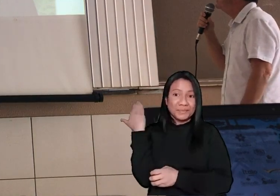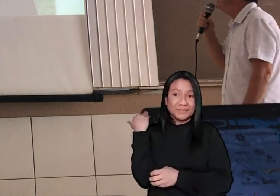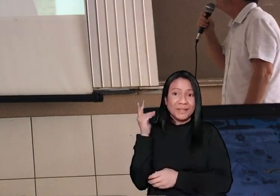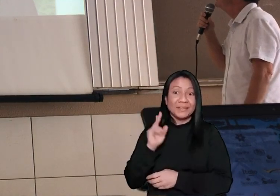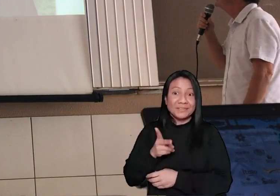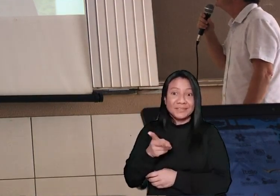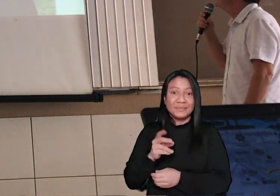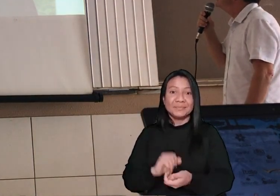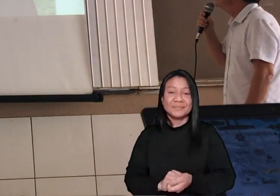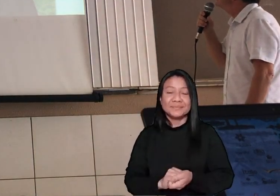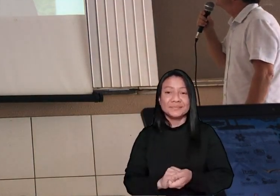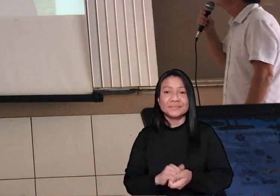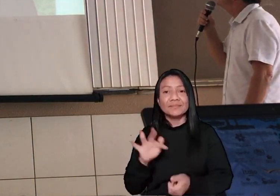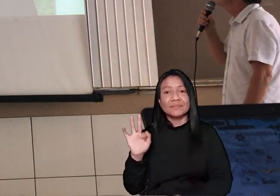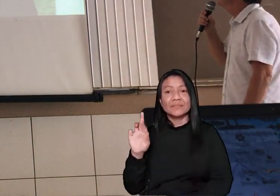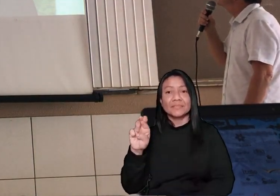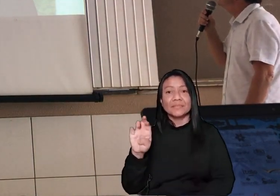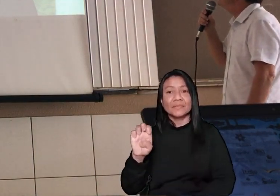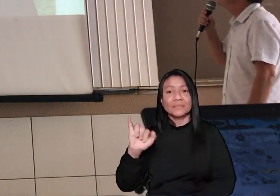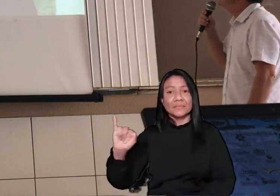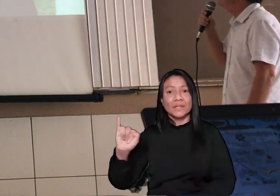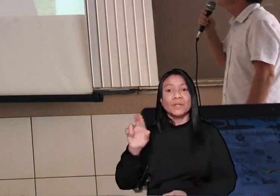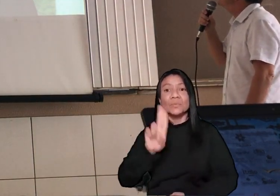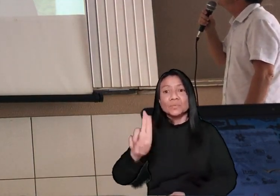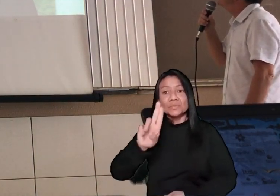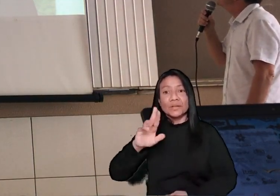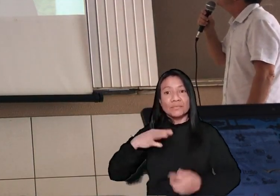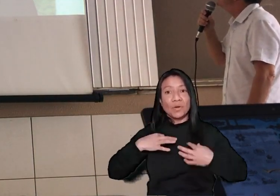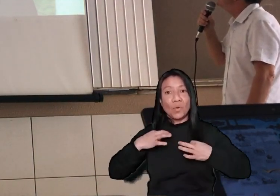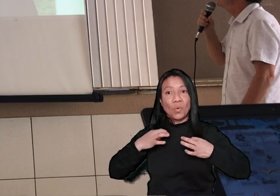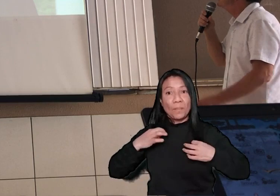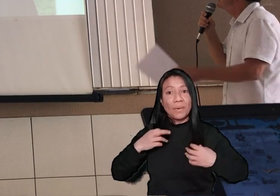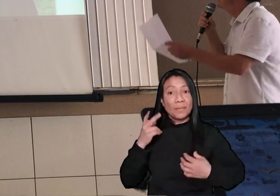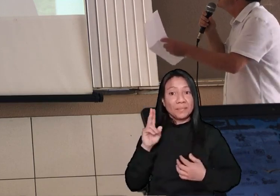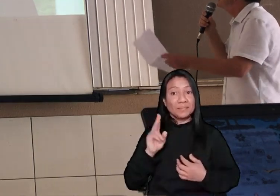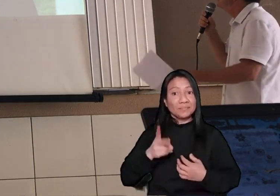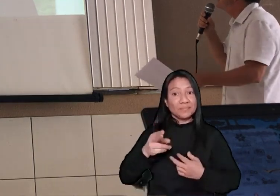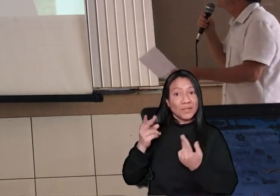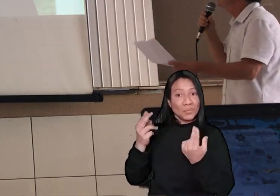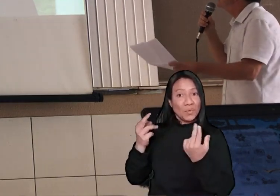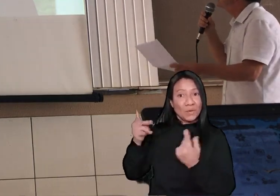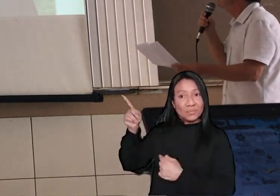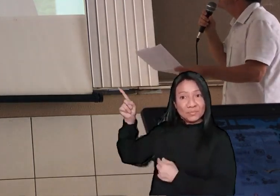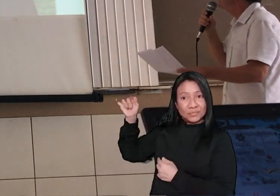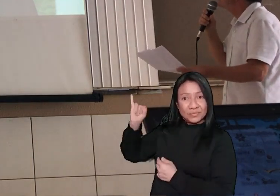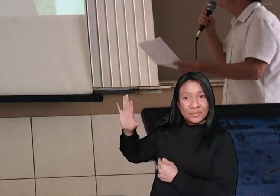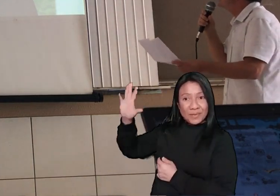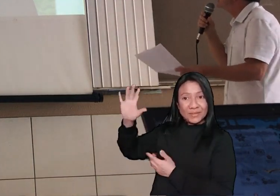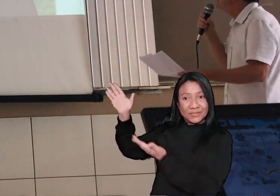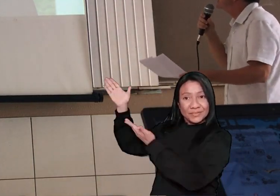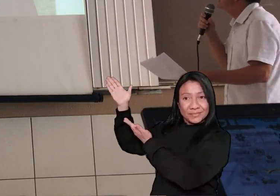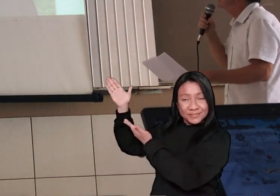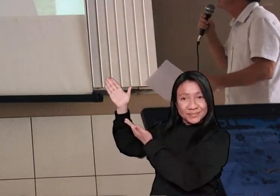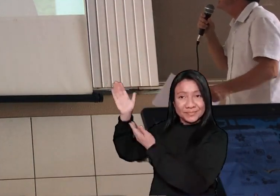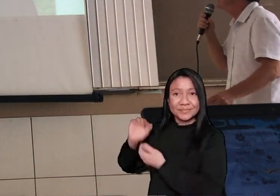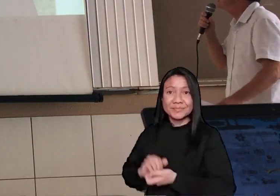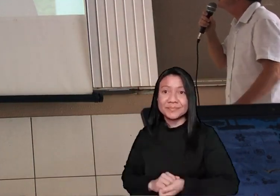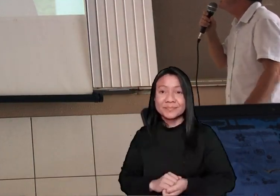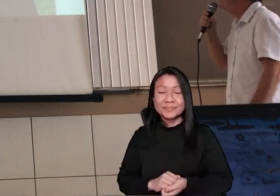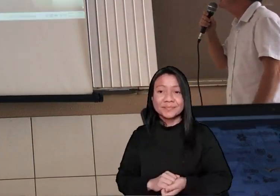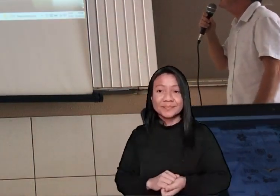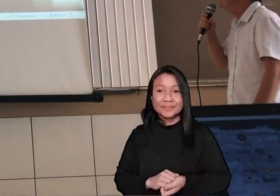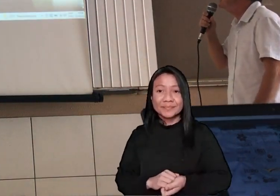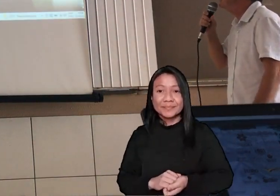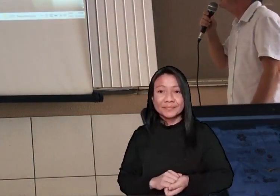praticamente. Tá? E que mais ali? Bastante. Nossa, vejo que não tem rua praticamente lá. Tá? Era